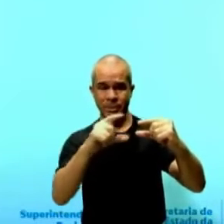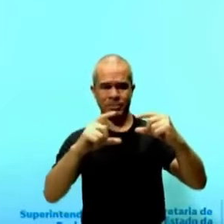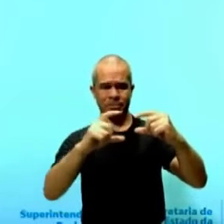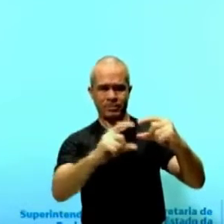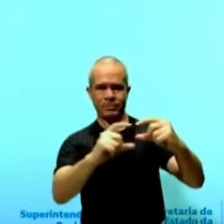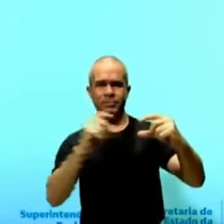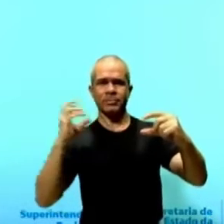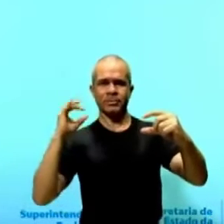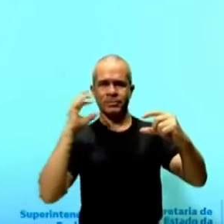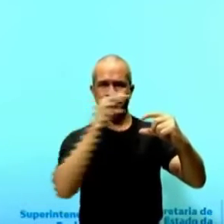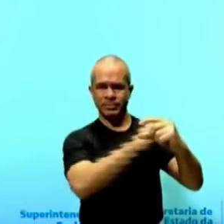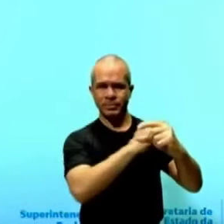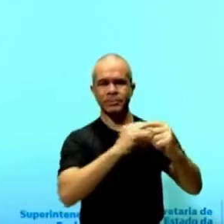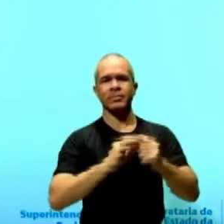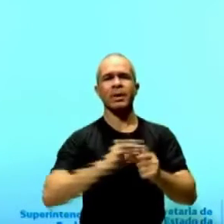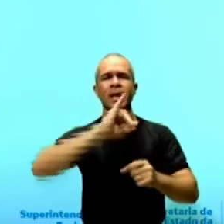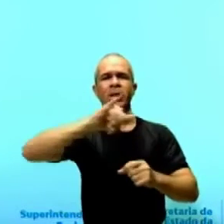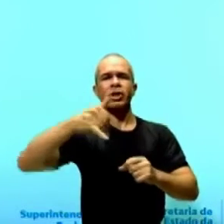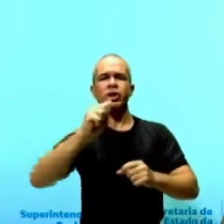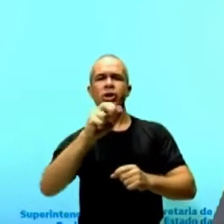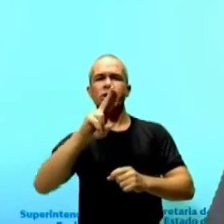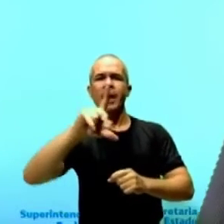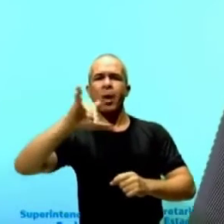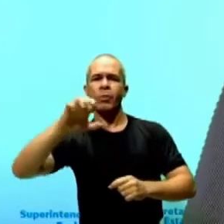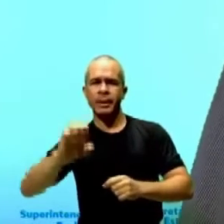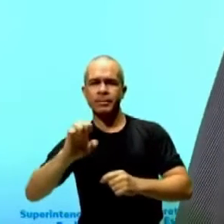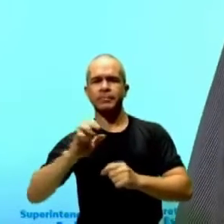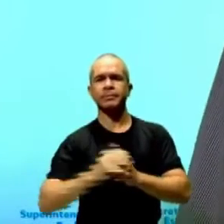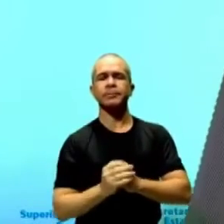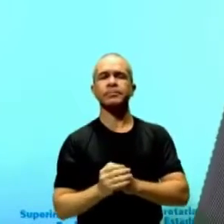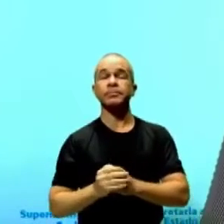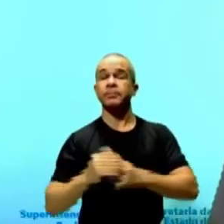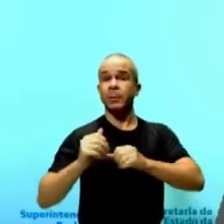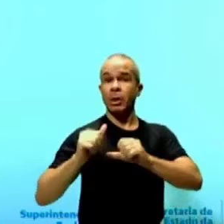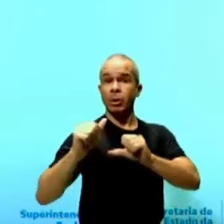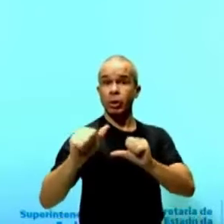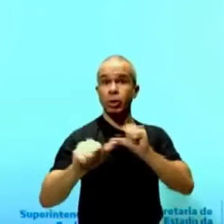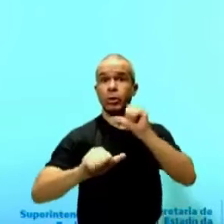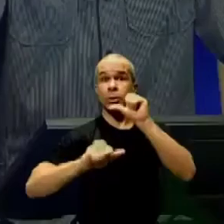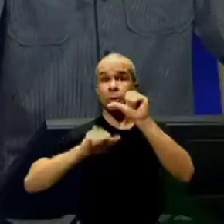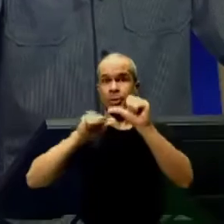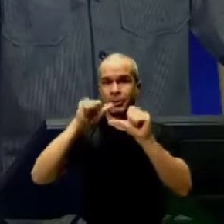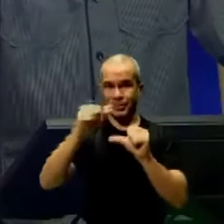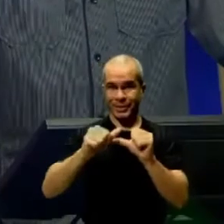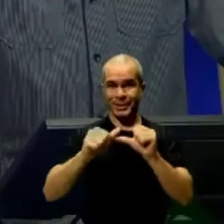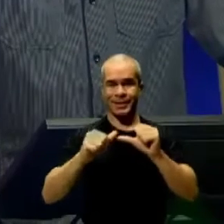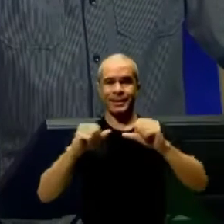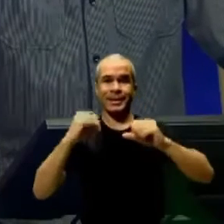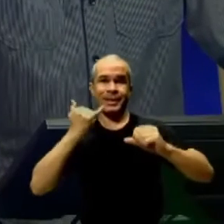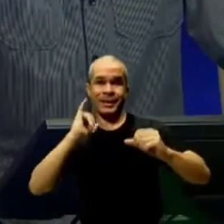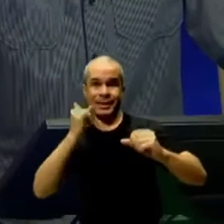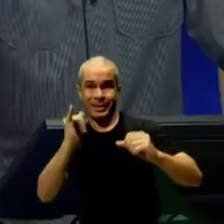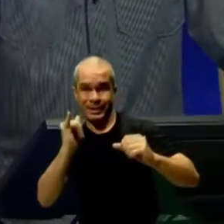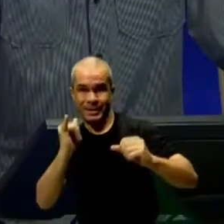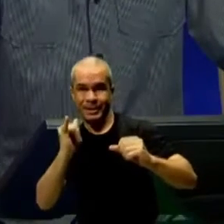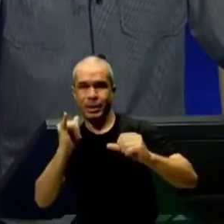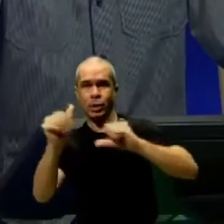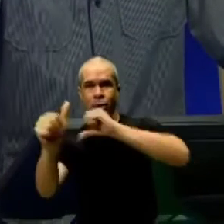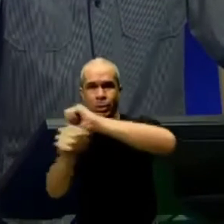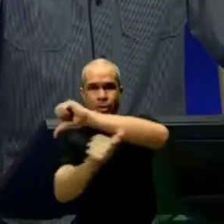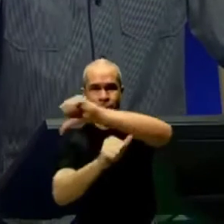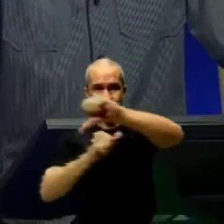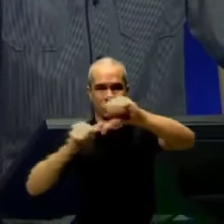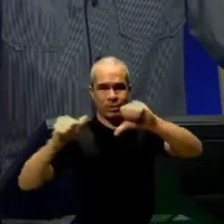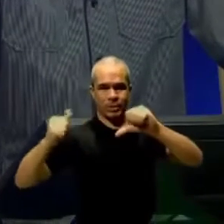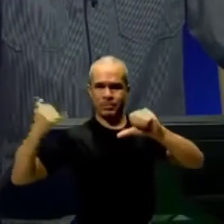provocar efeito Joule. O que é o efeito Joule, então? É a transformação da energia elétrica que chega pela sua